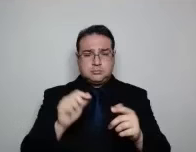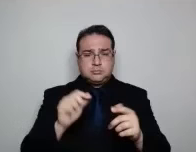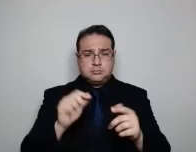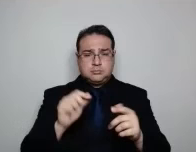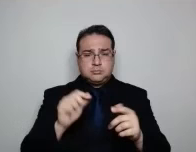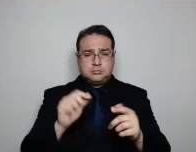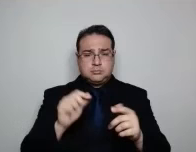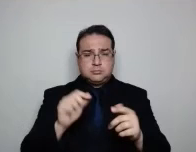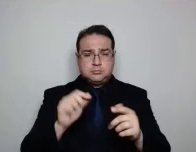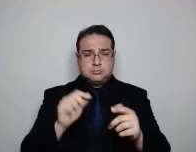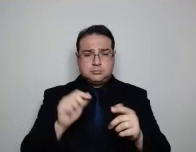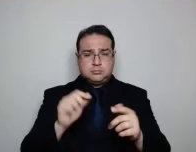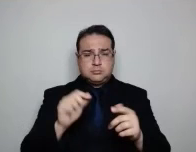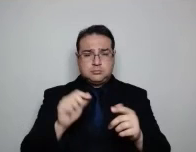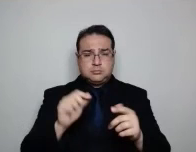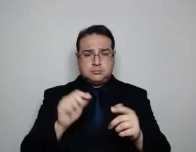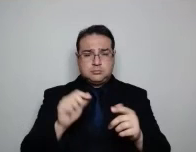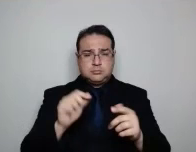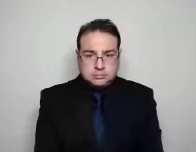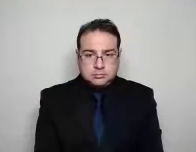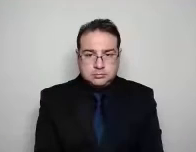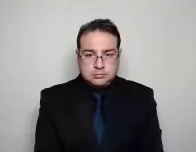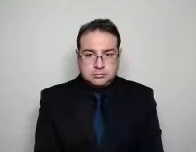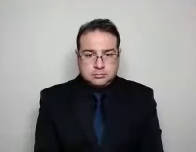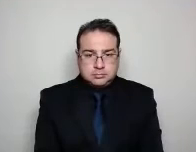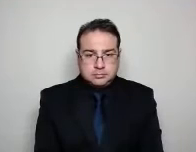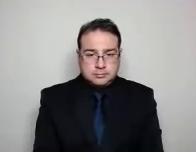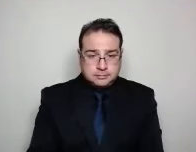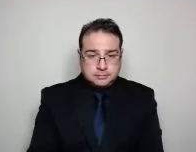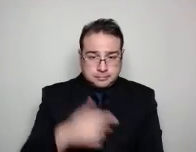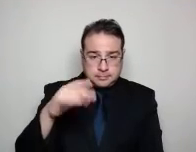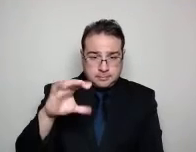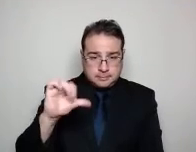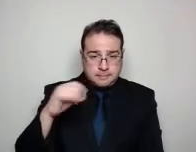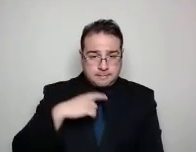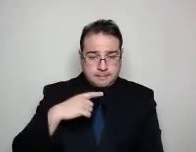Foi conjunto já, 188 e 189. O 190 não se reconheceu.